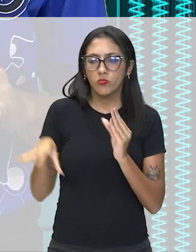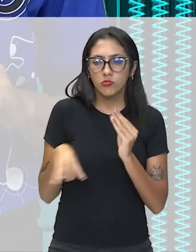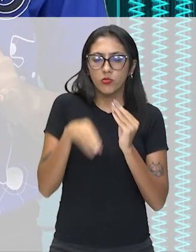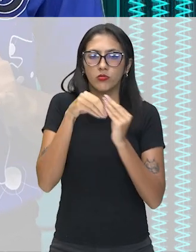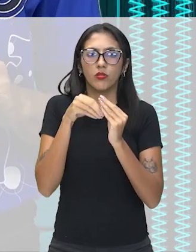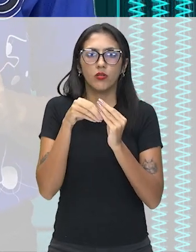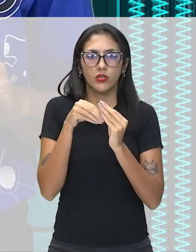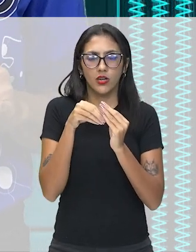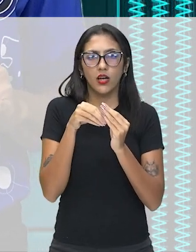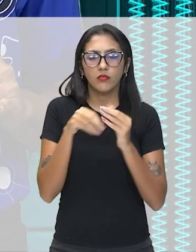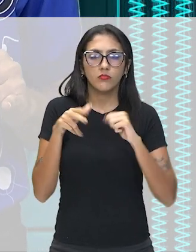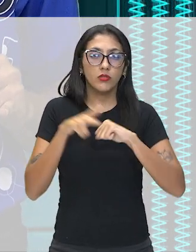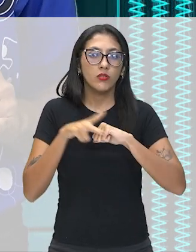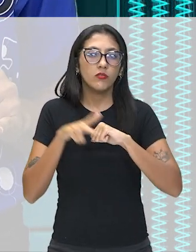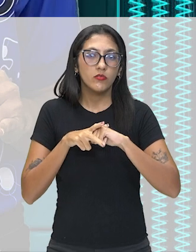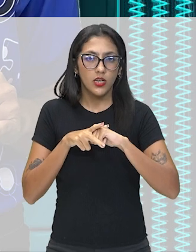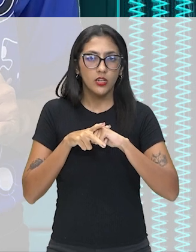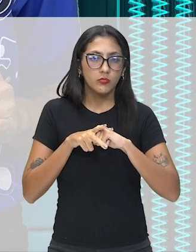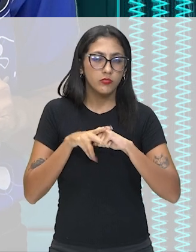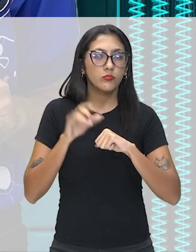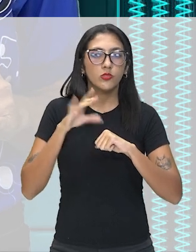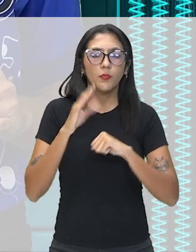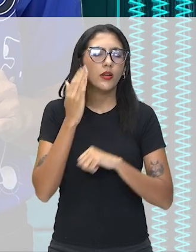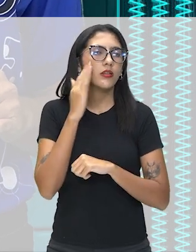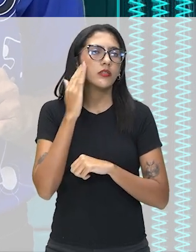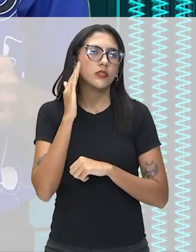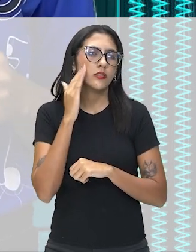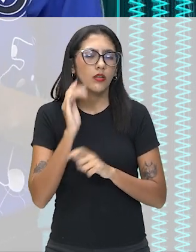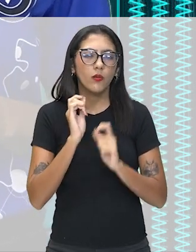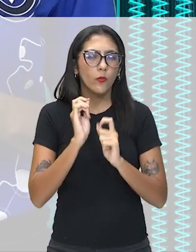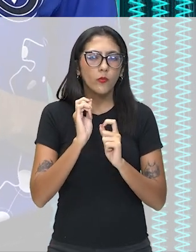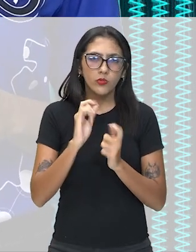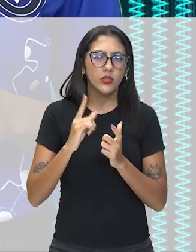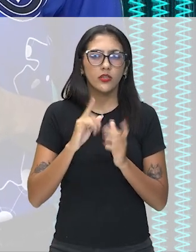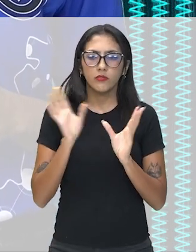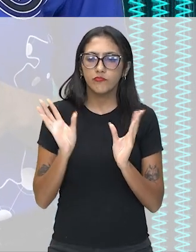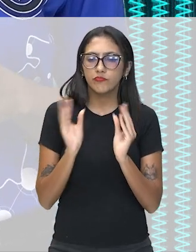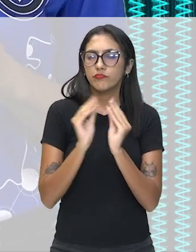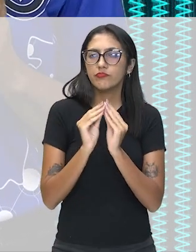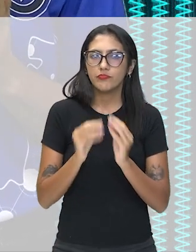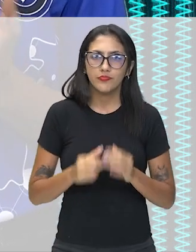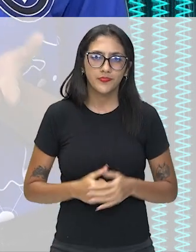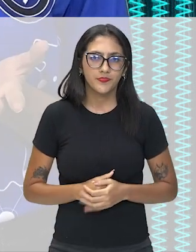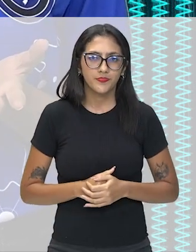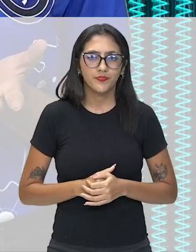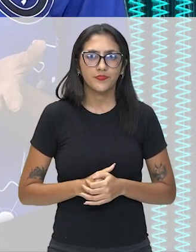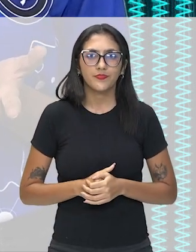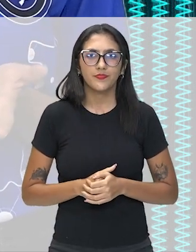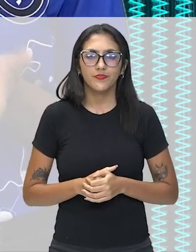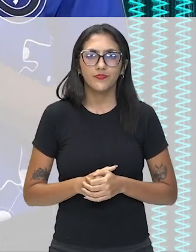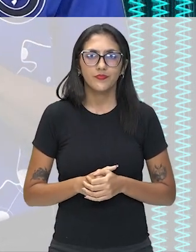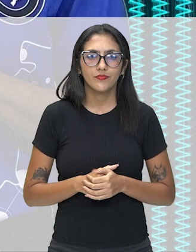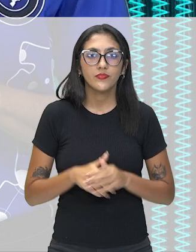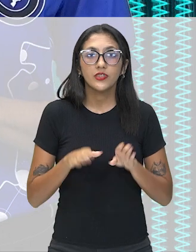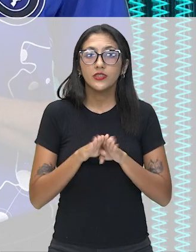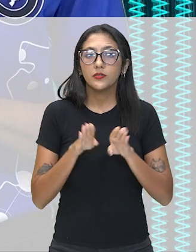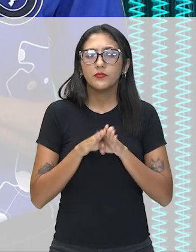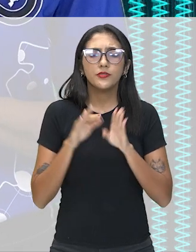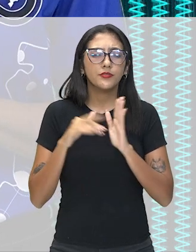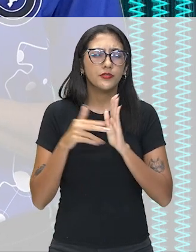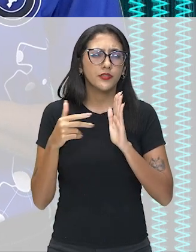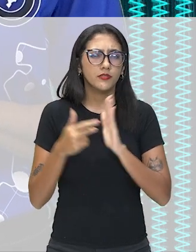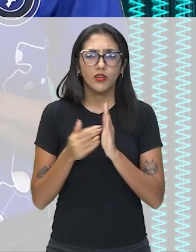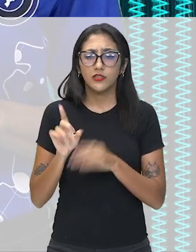zumba. Sim, eu consigo dançar zumba, right? A forma negativa também é a